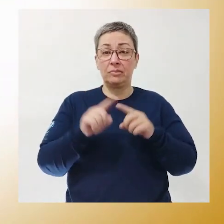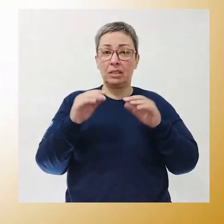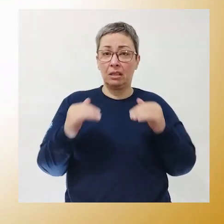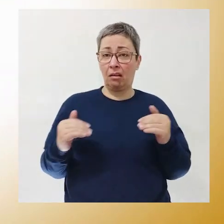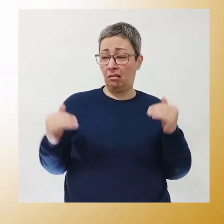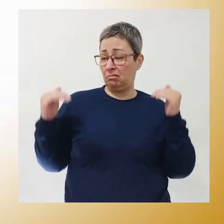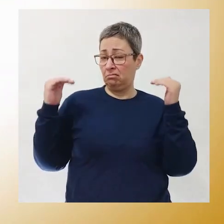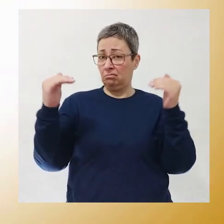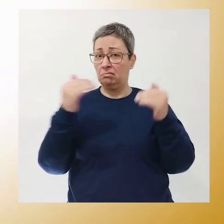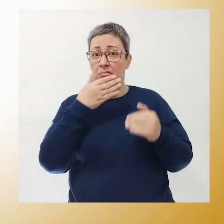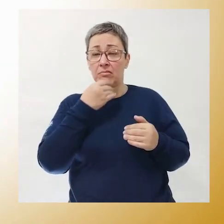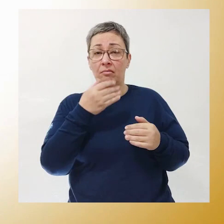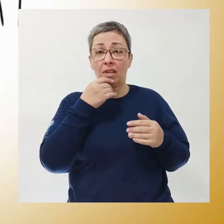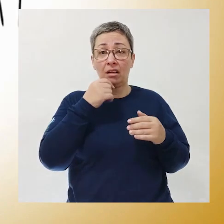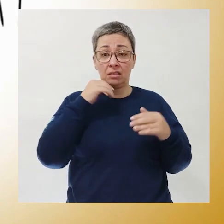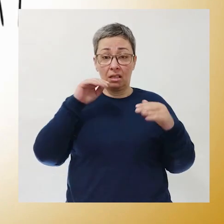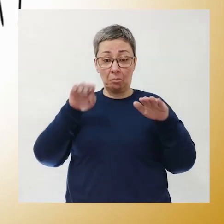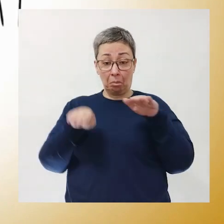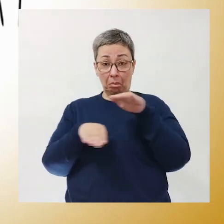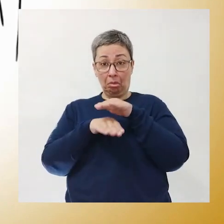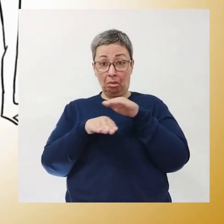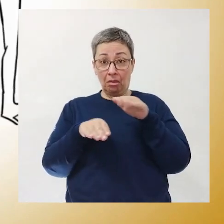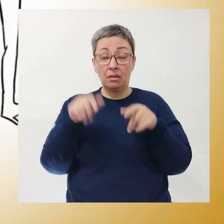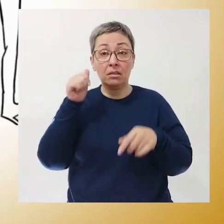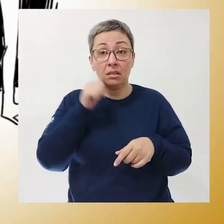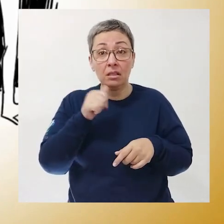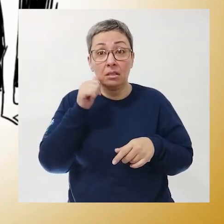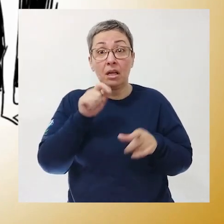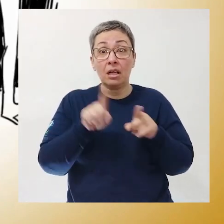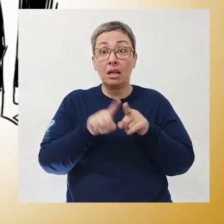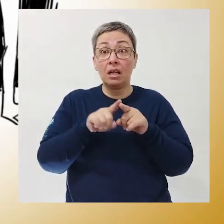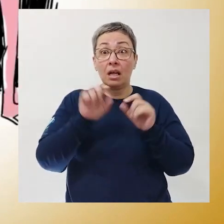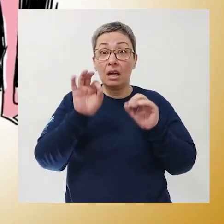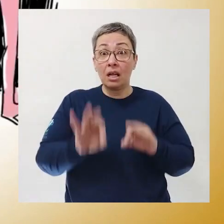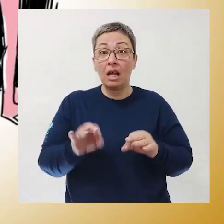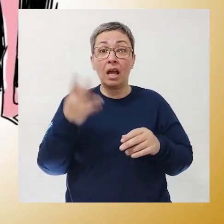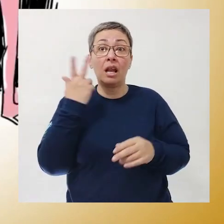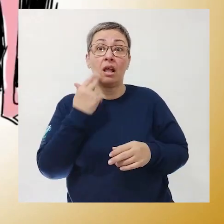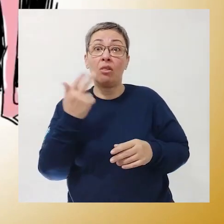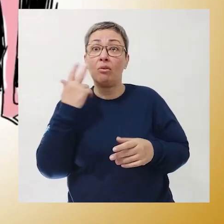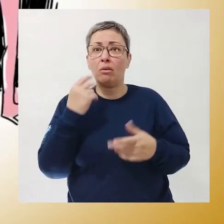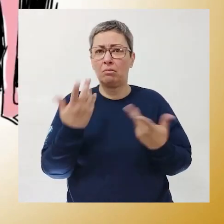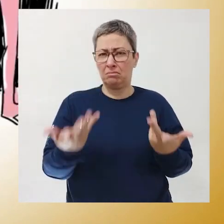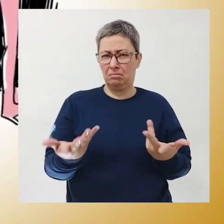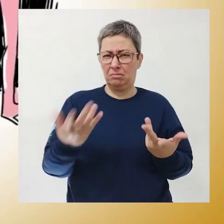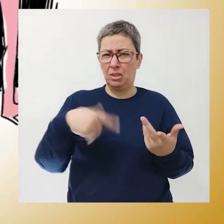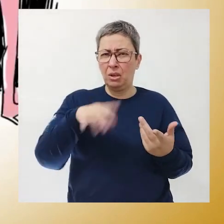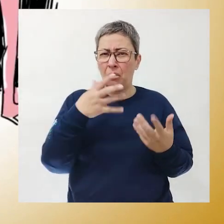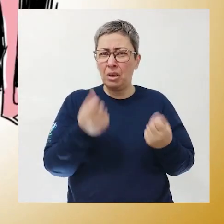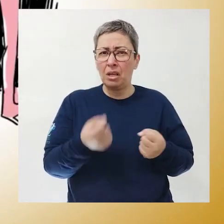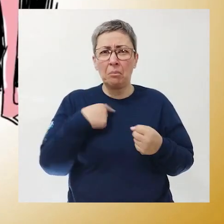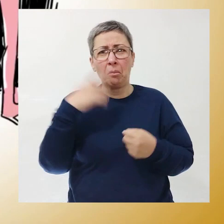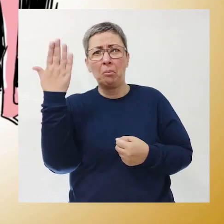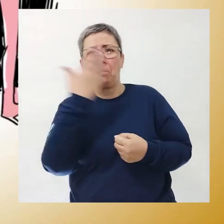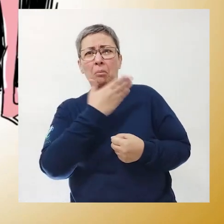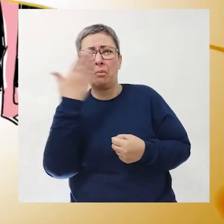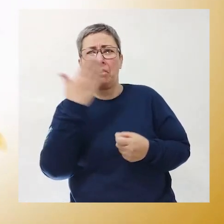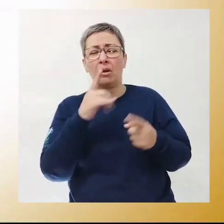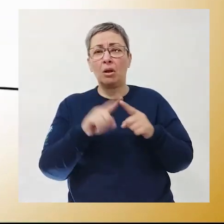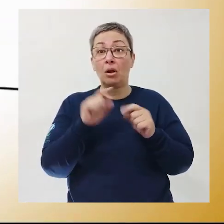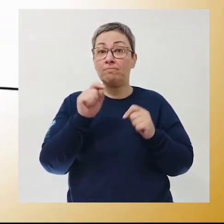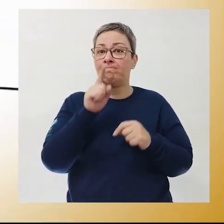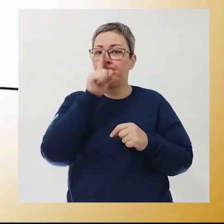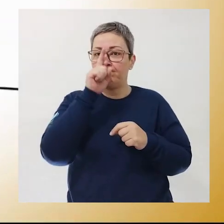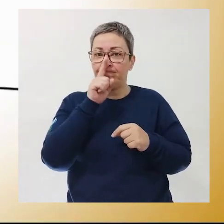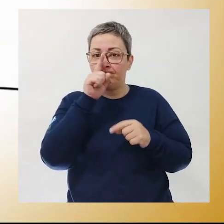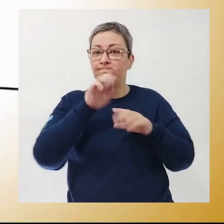A superioridade do homem e a submissão da mulher passam a ser consideradas naturais, ou seja, invisíveis.